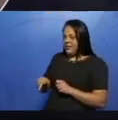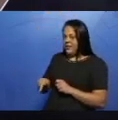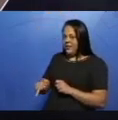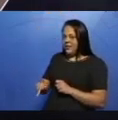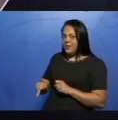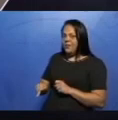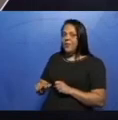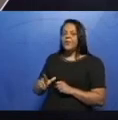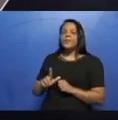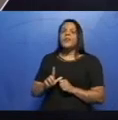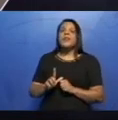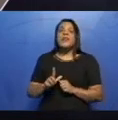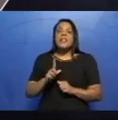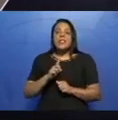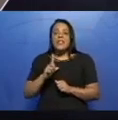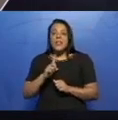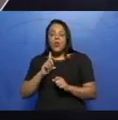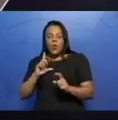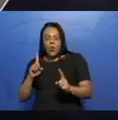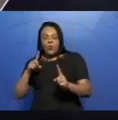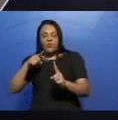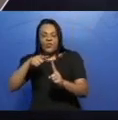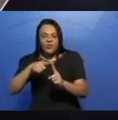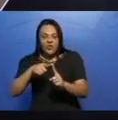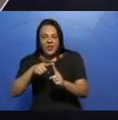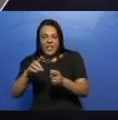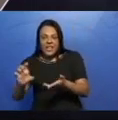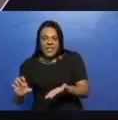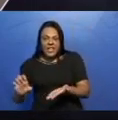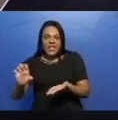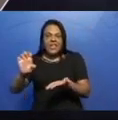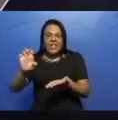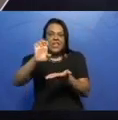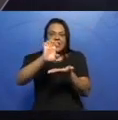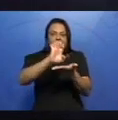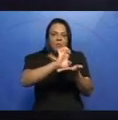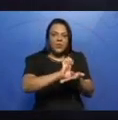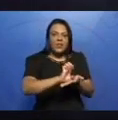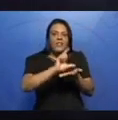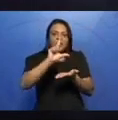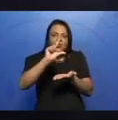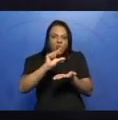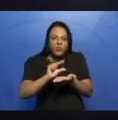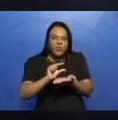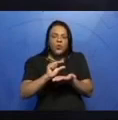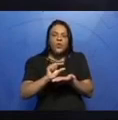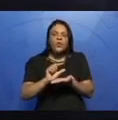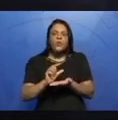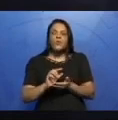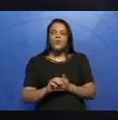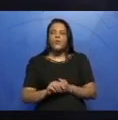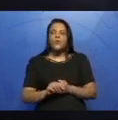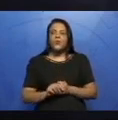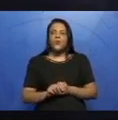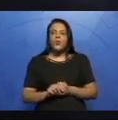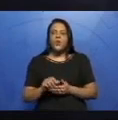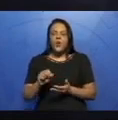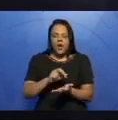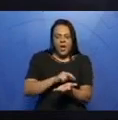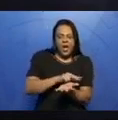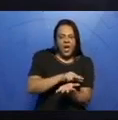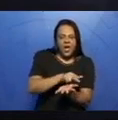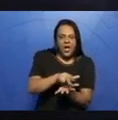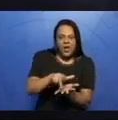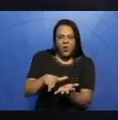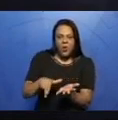há uma intenção quando ela diz que caíram as exportações, né? Vamos dar uma olhada. Recursos de modalização